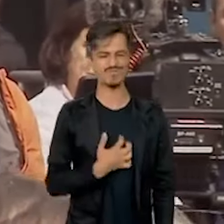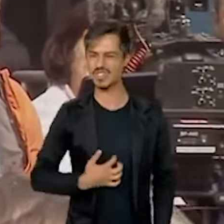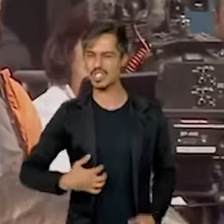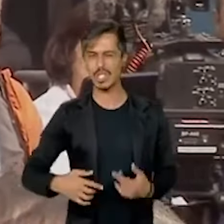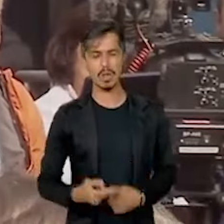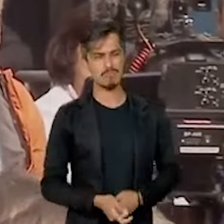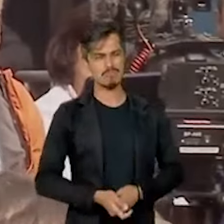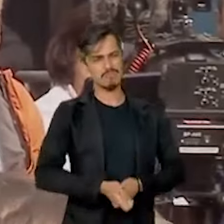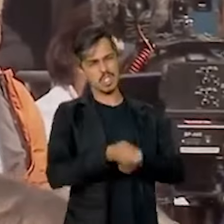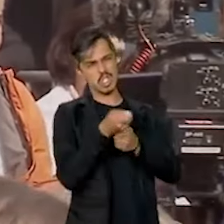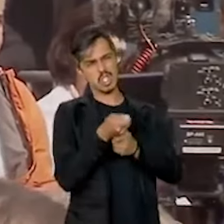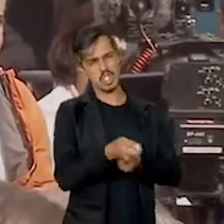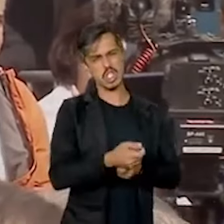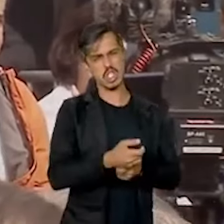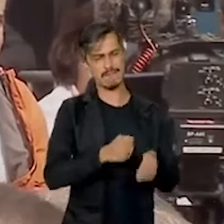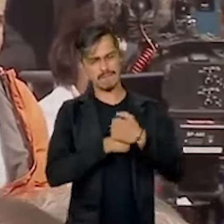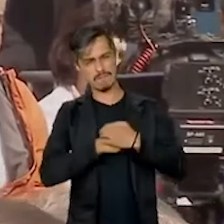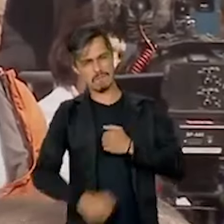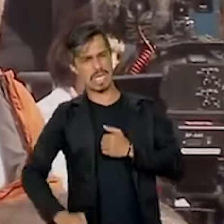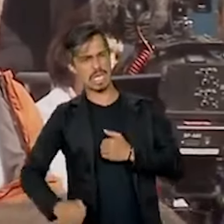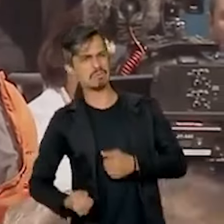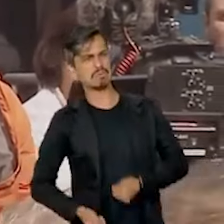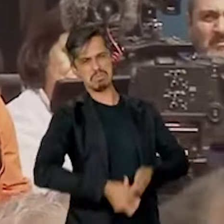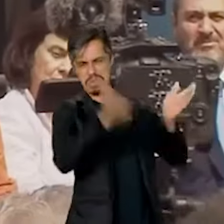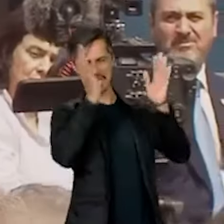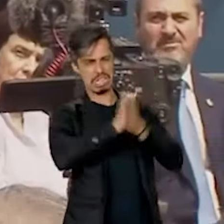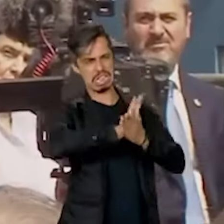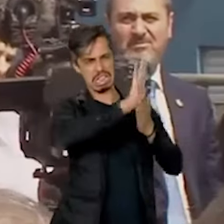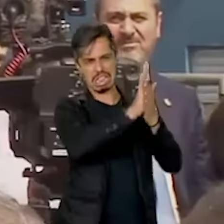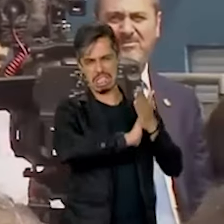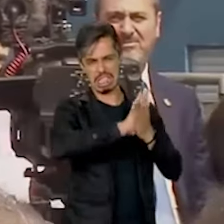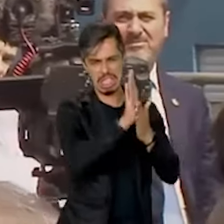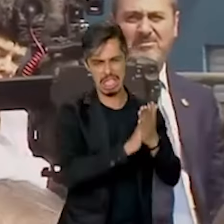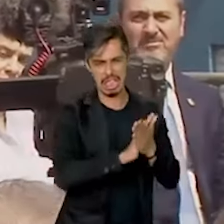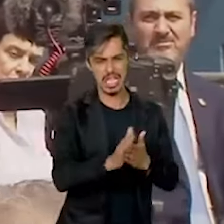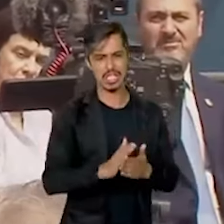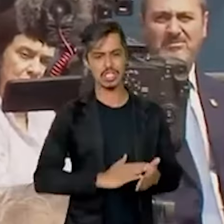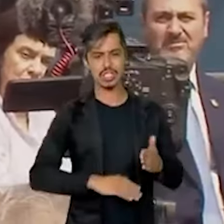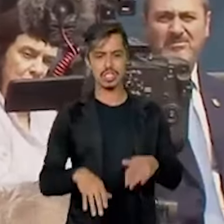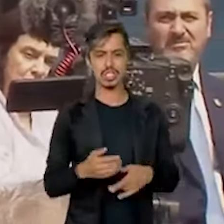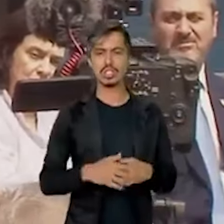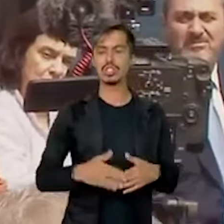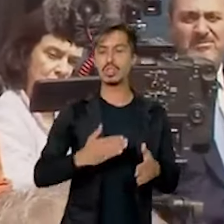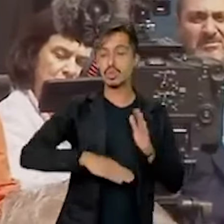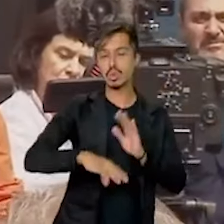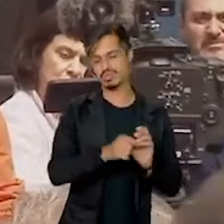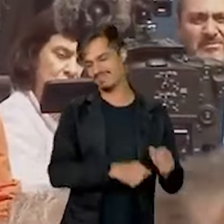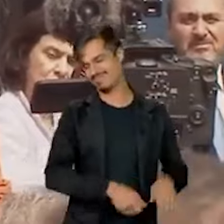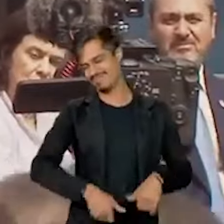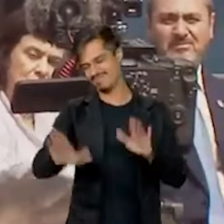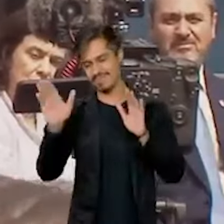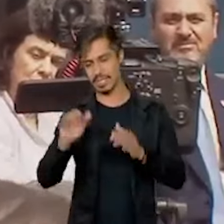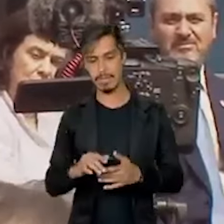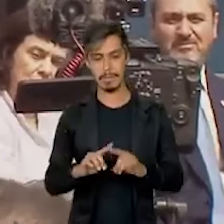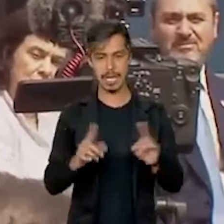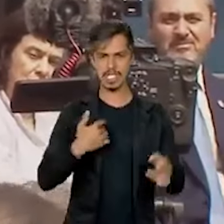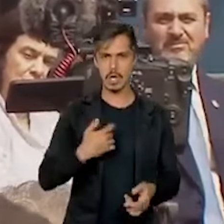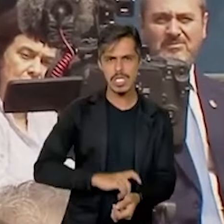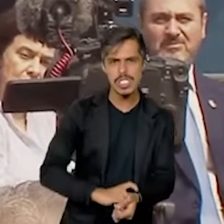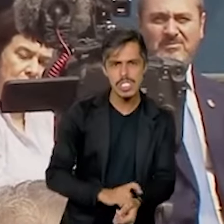Tinham urinado, tinham defecado na minha casa, o carpete tiveram que ser jogado fora. Ainda assim, eu não fiquei com